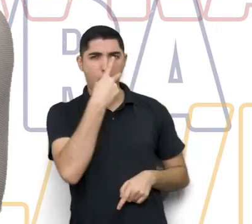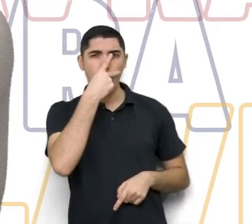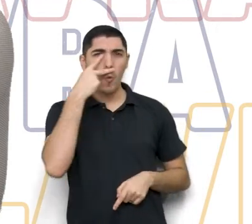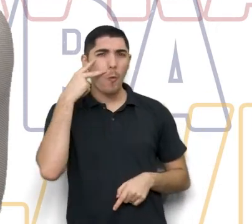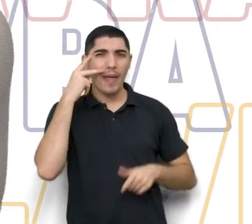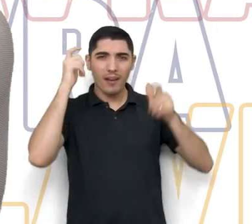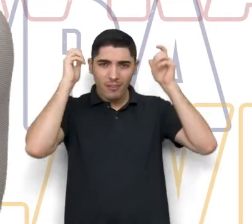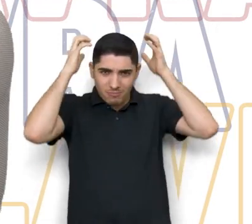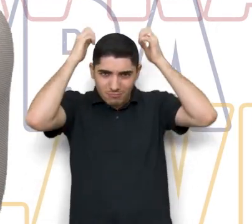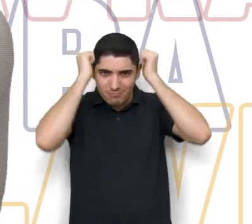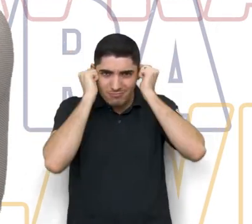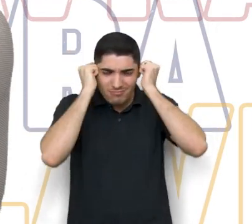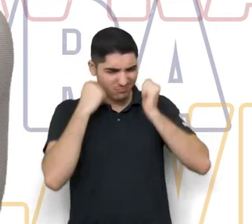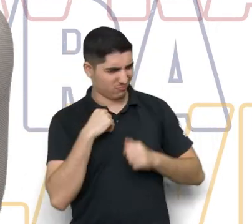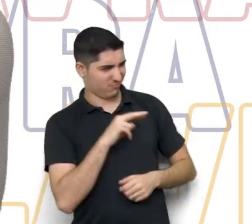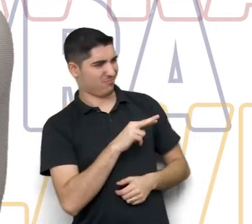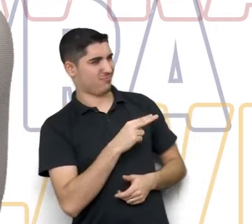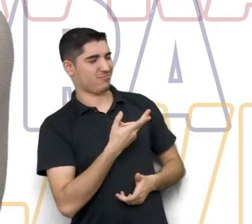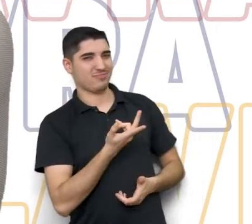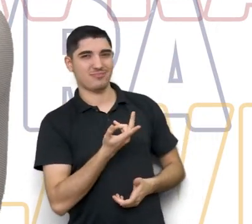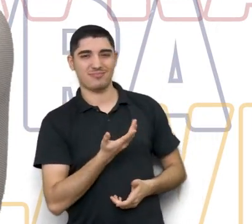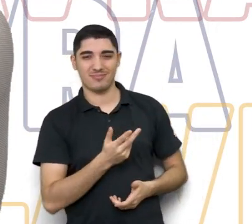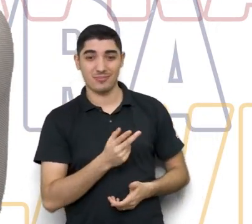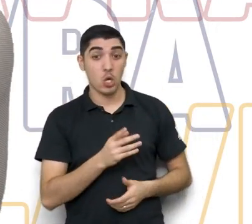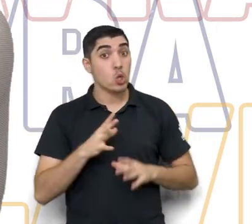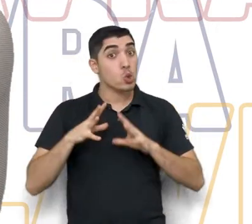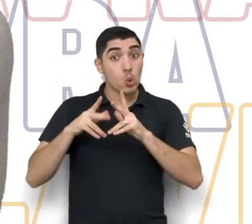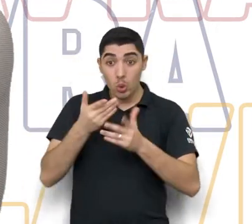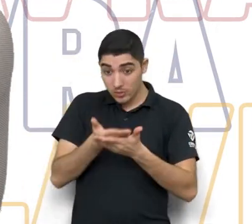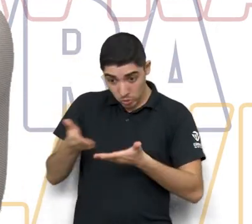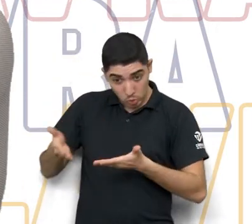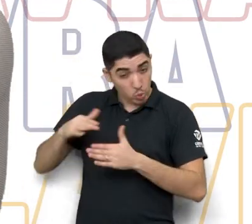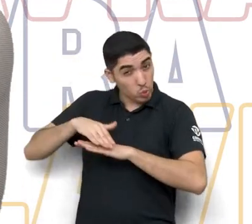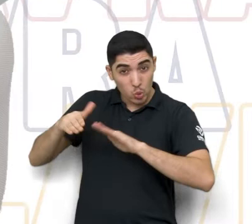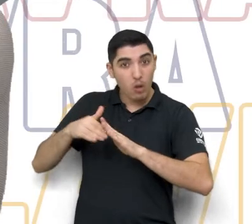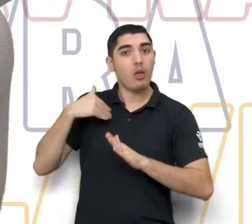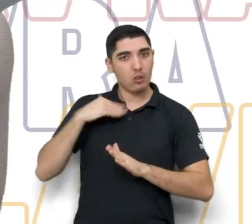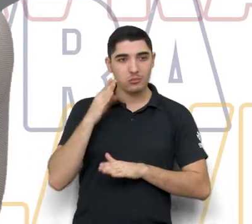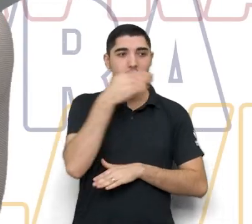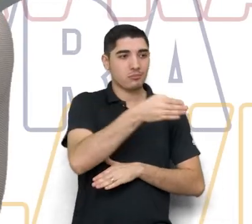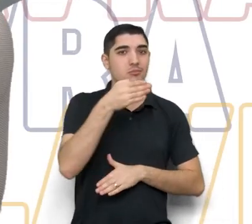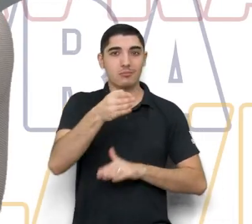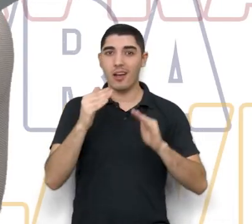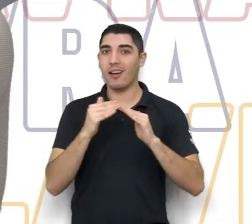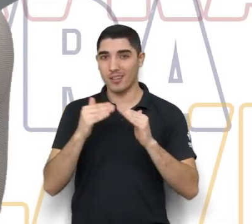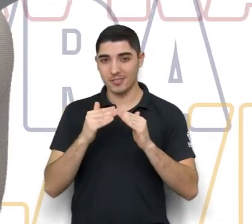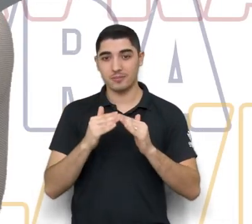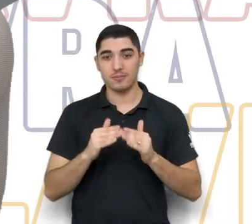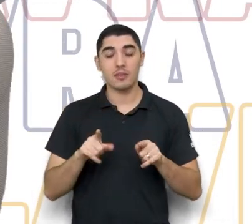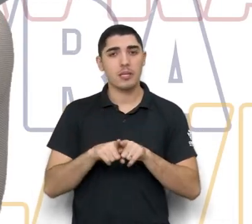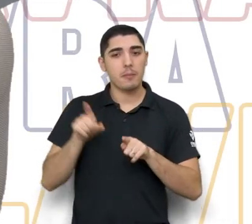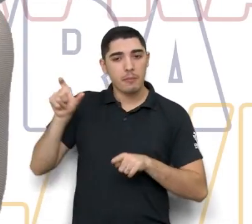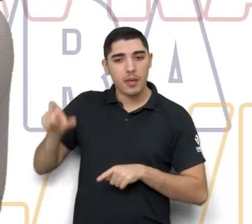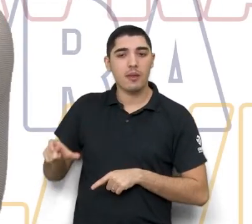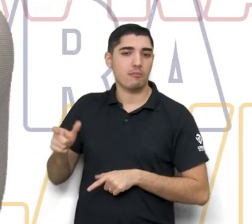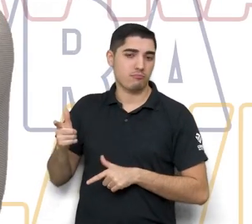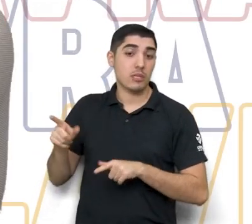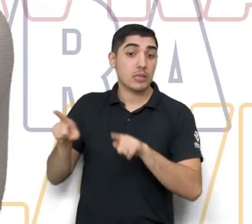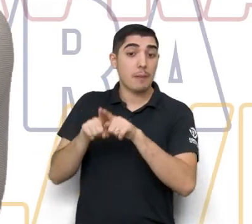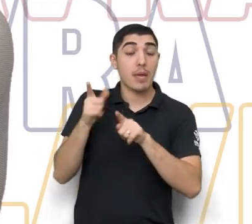de touca na cabeça, para vocês terem uma noção. Eu frequentei a casa de todos esses poetas aqui. E além do Zé Omar de